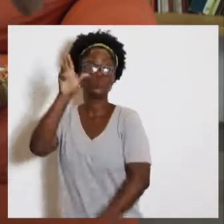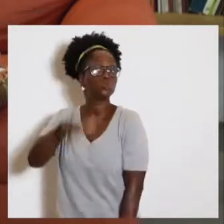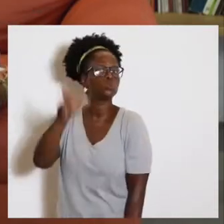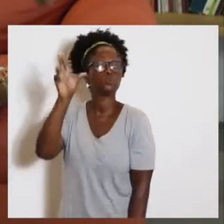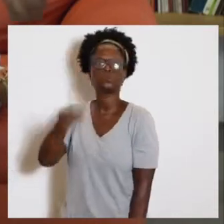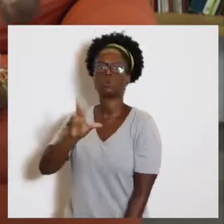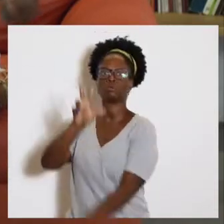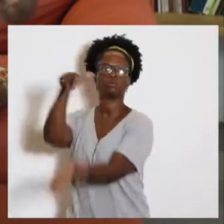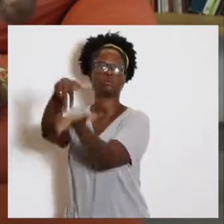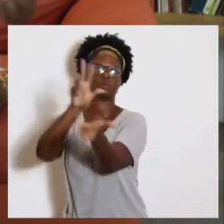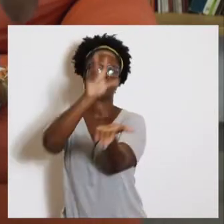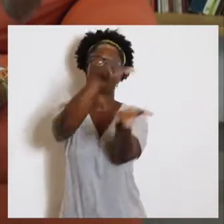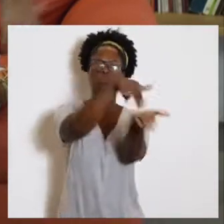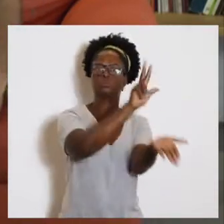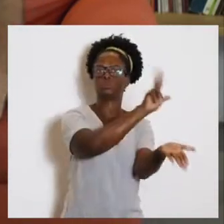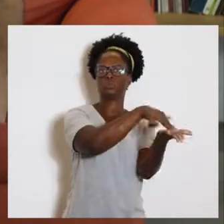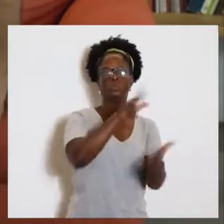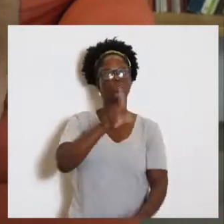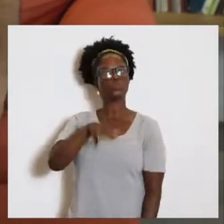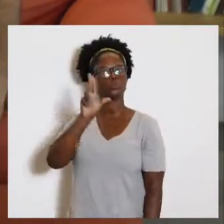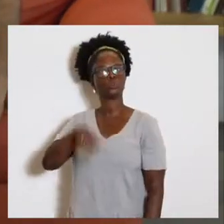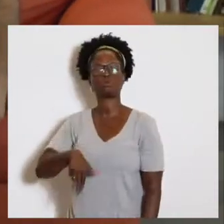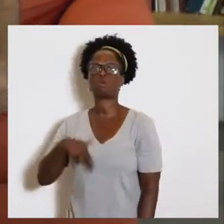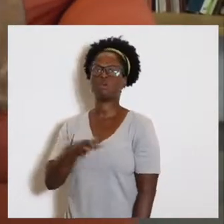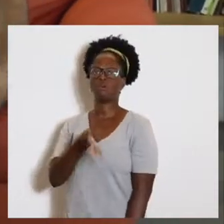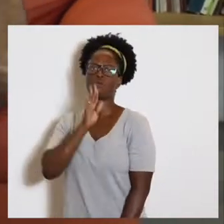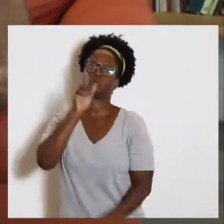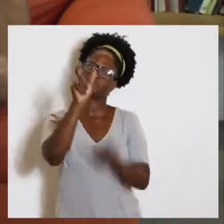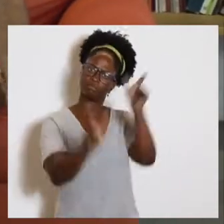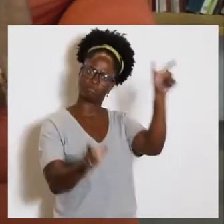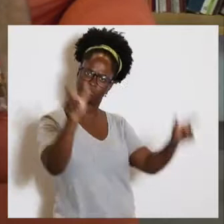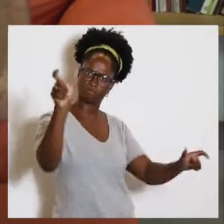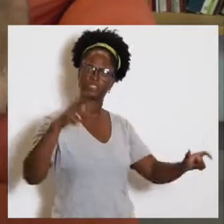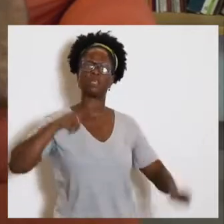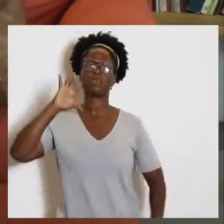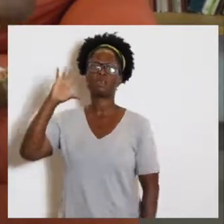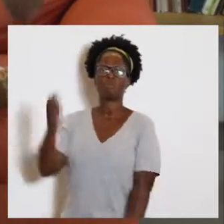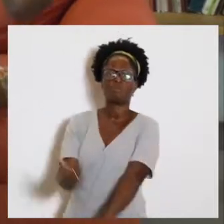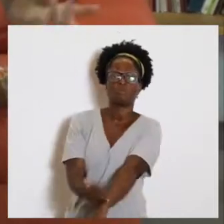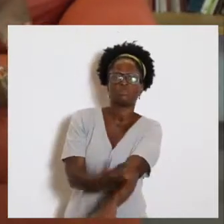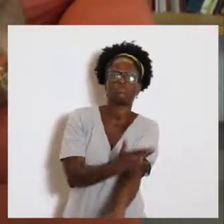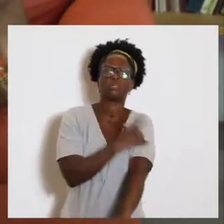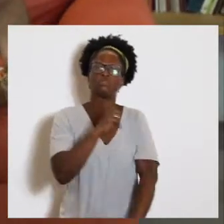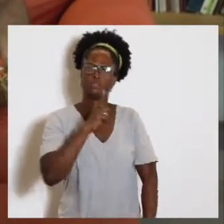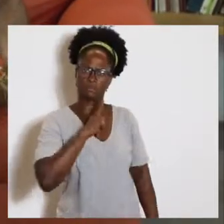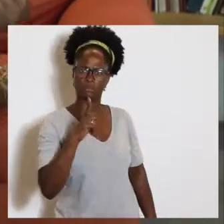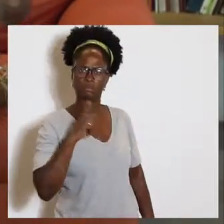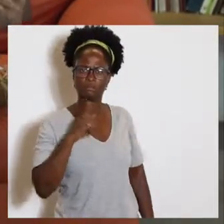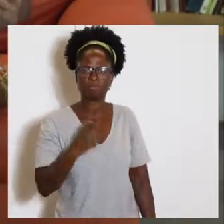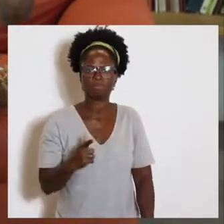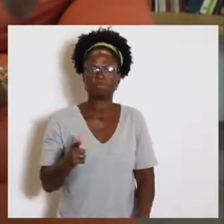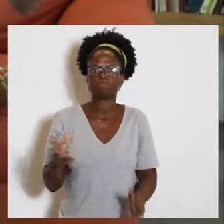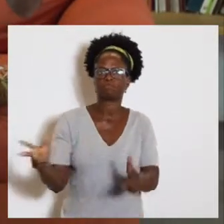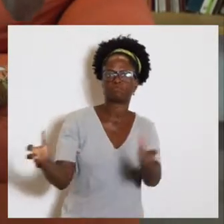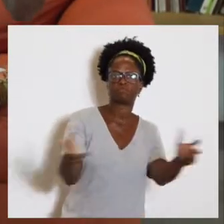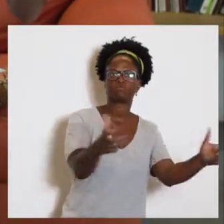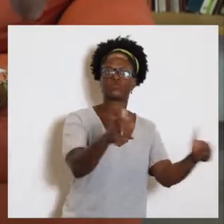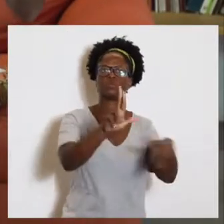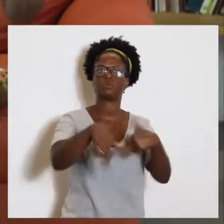fomos e nunca queremos nós conhecemos personagens mas temos emoções seguir são despertadas por